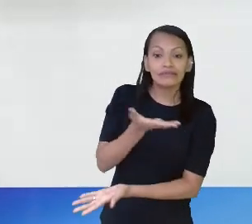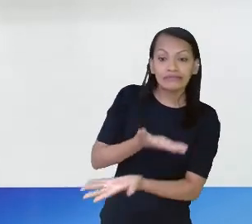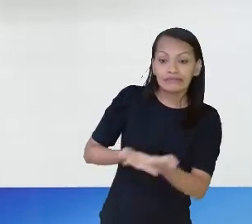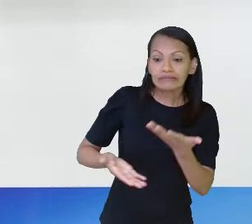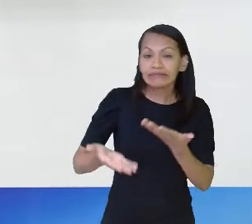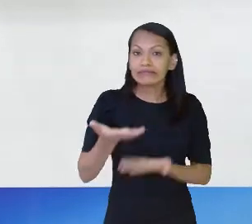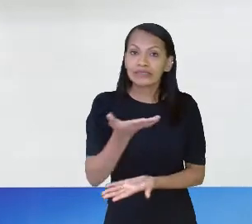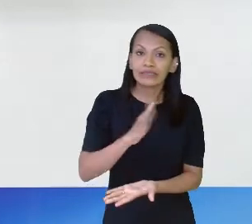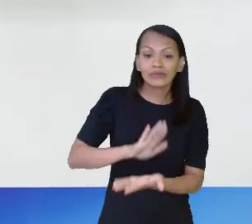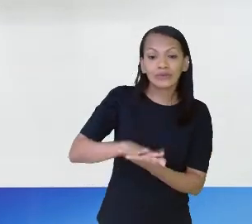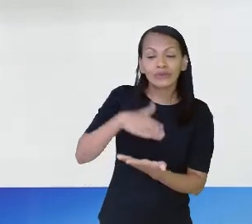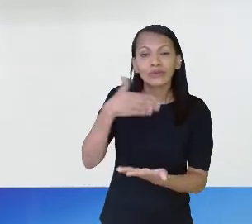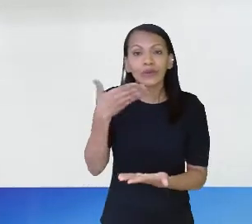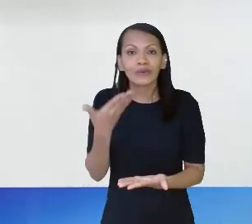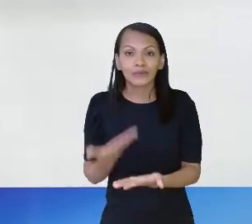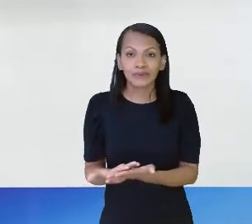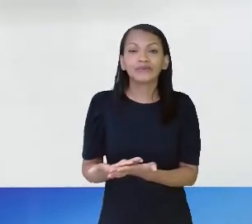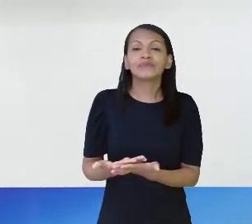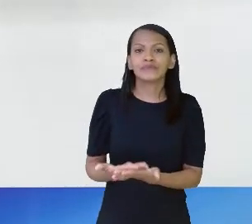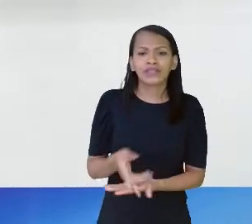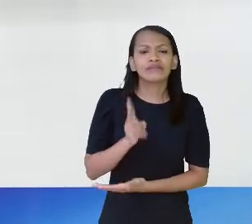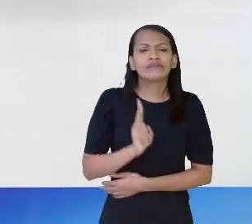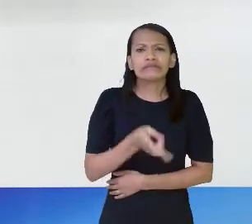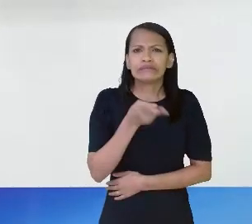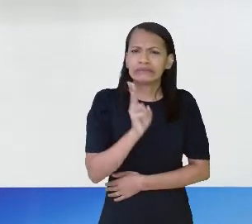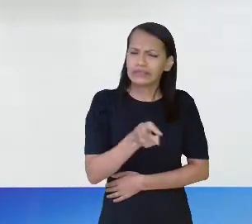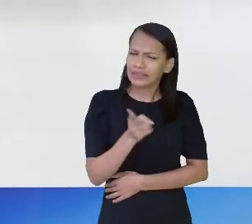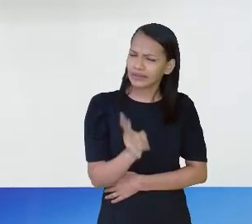na interpretação, estamos sempre